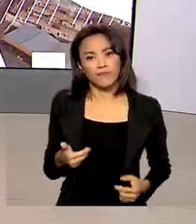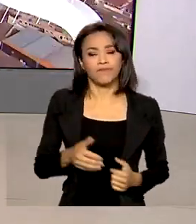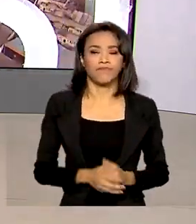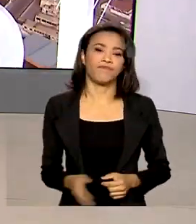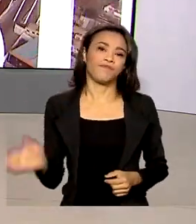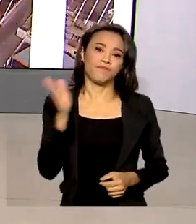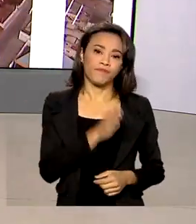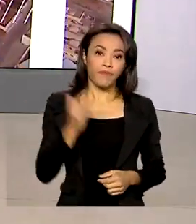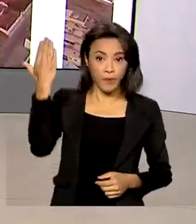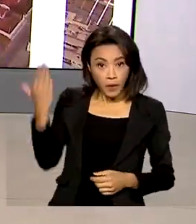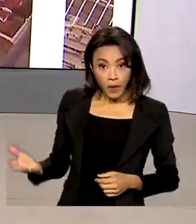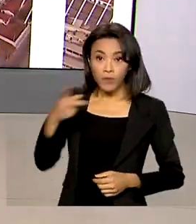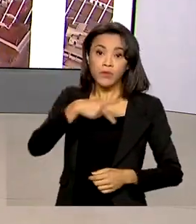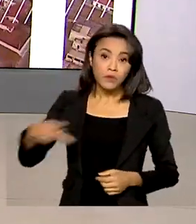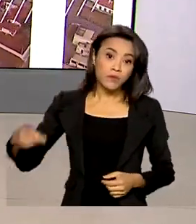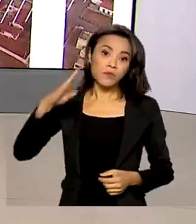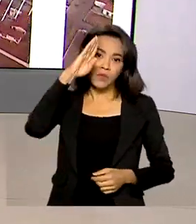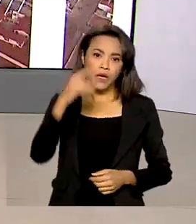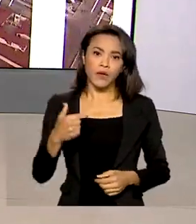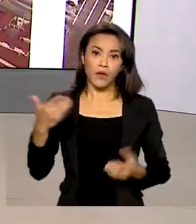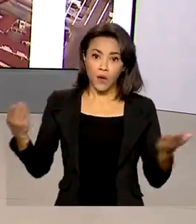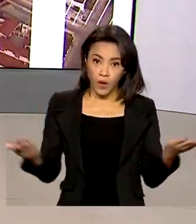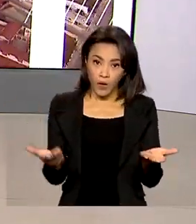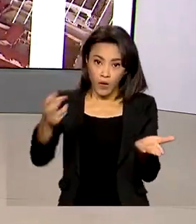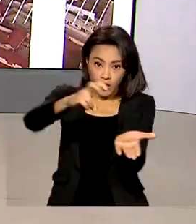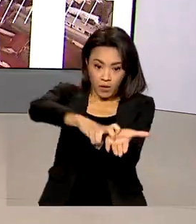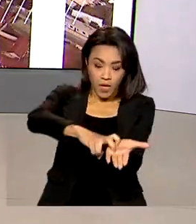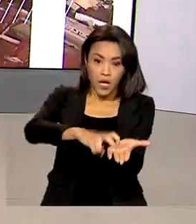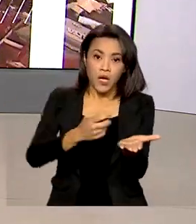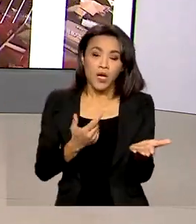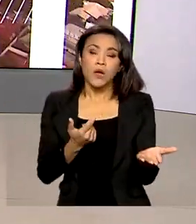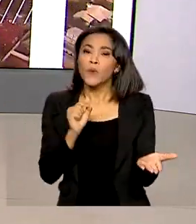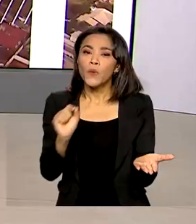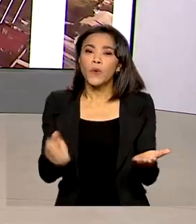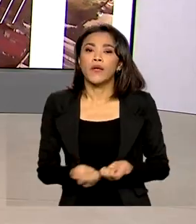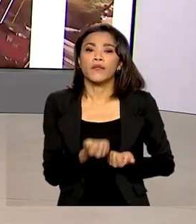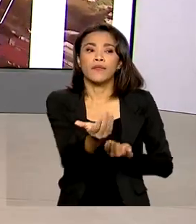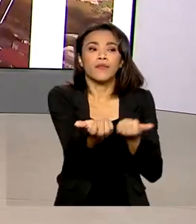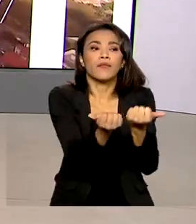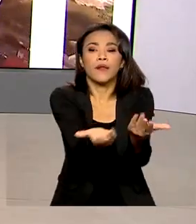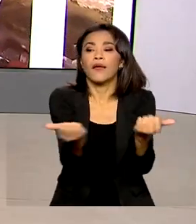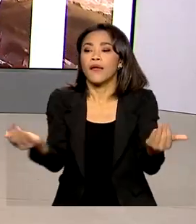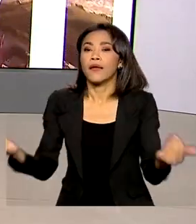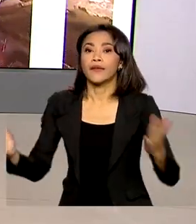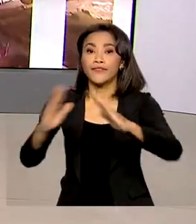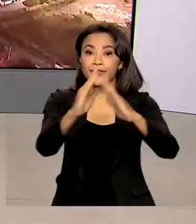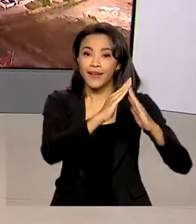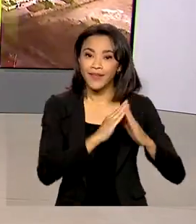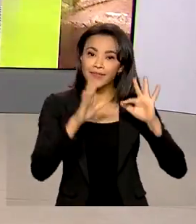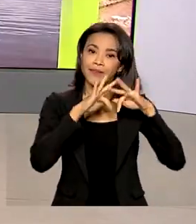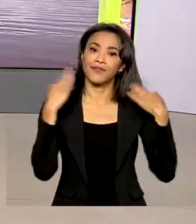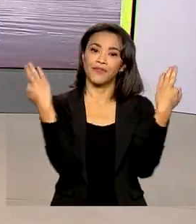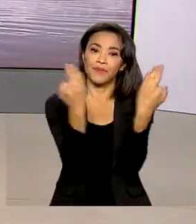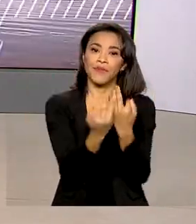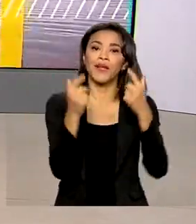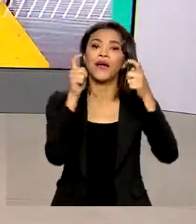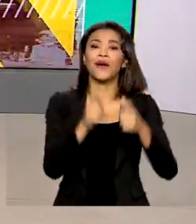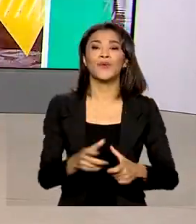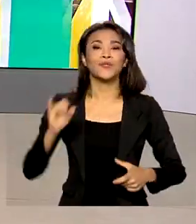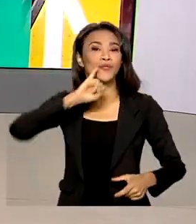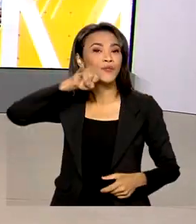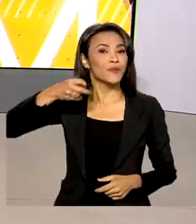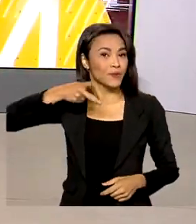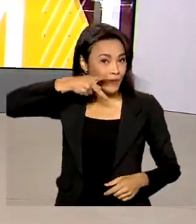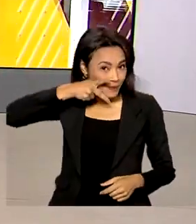O presidente Jair Bolsonaro participa agora de manhã da cerimônia de entrega de moradias a famílias de baixa renda em João Pessoa, na